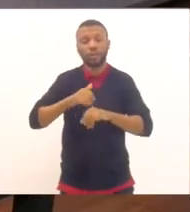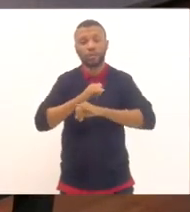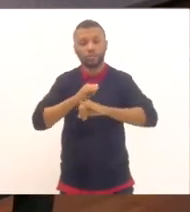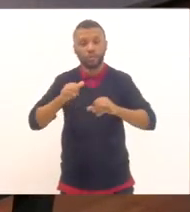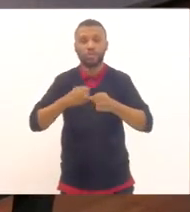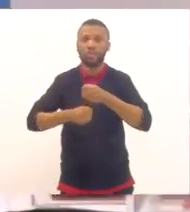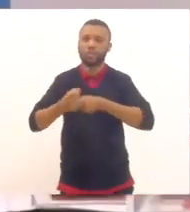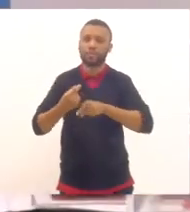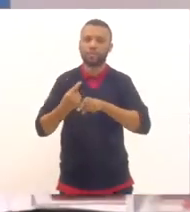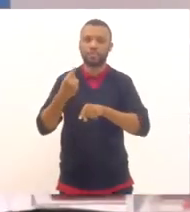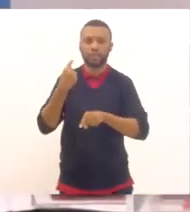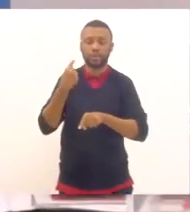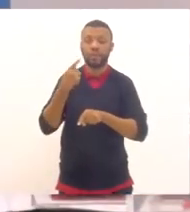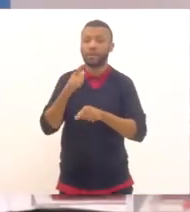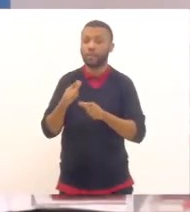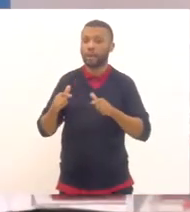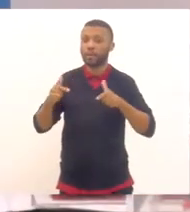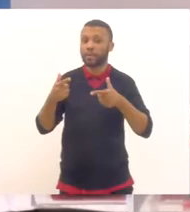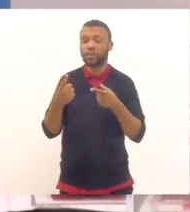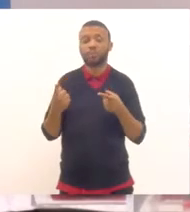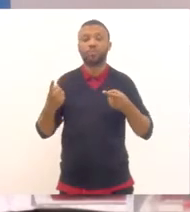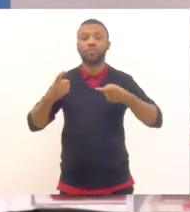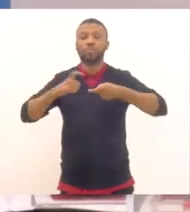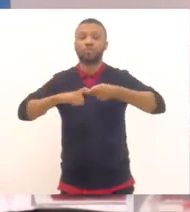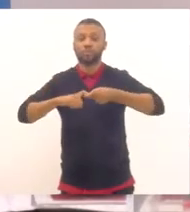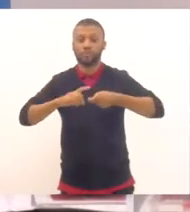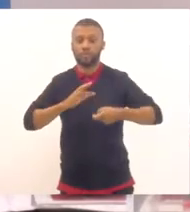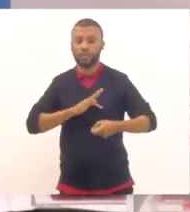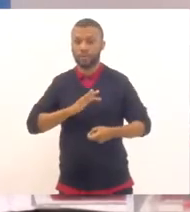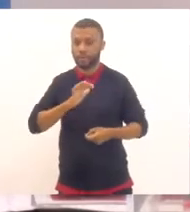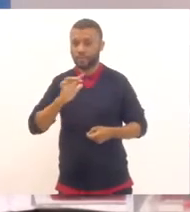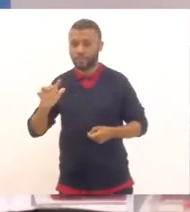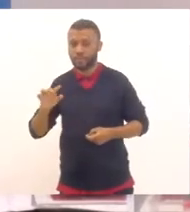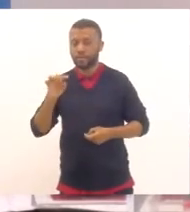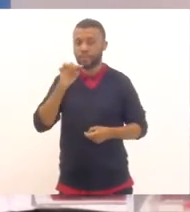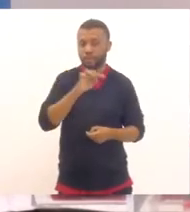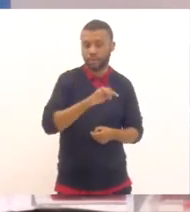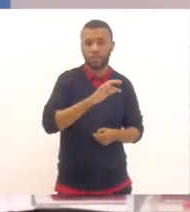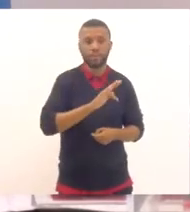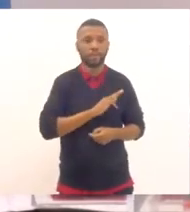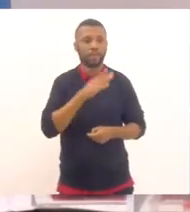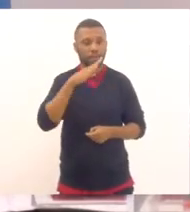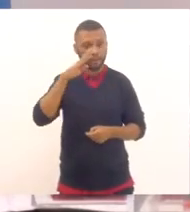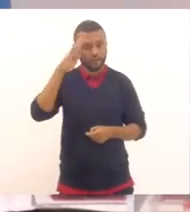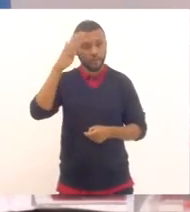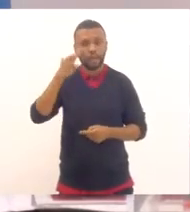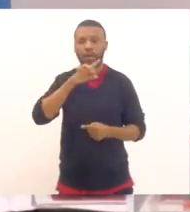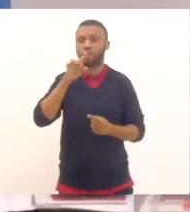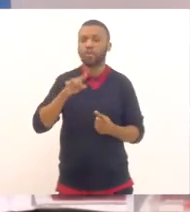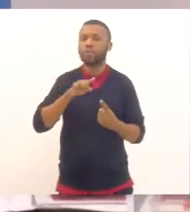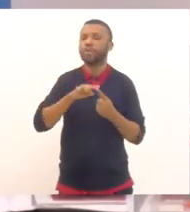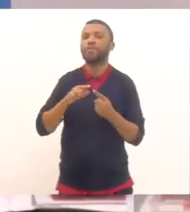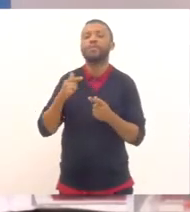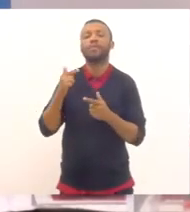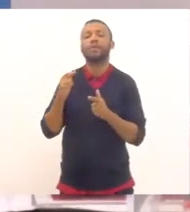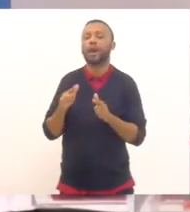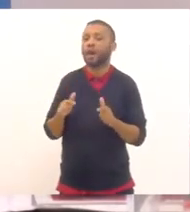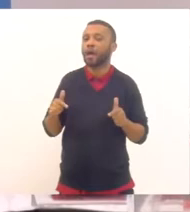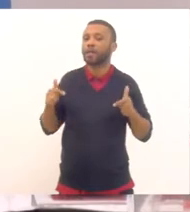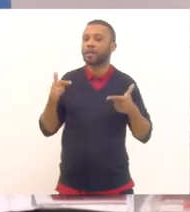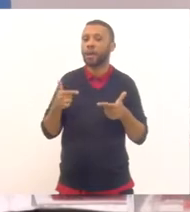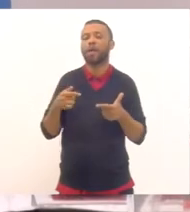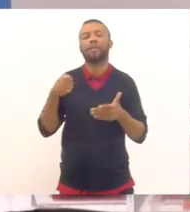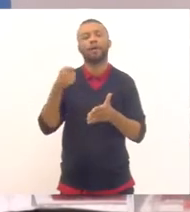é uma Força Tarefa conjunta da Polícia Civil com a polícia militar ou o propósito de atuar na